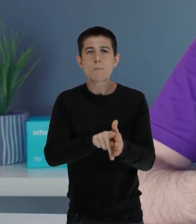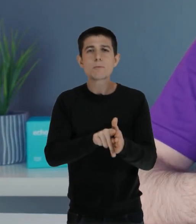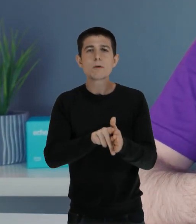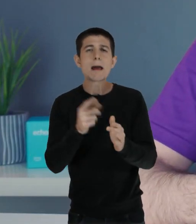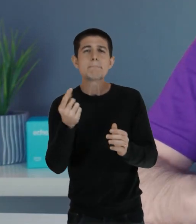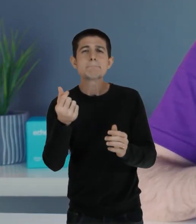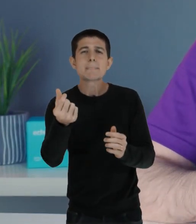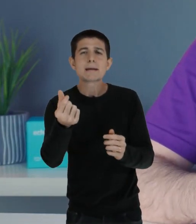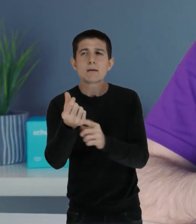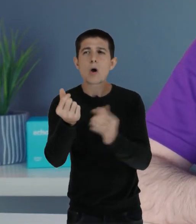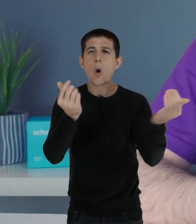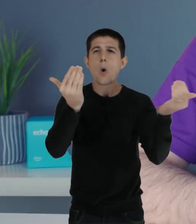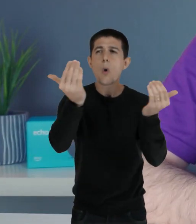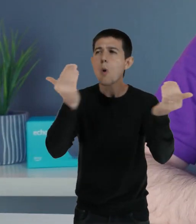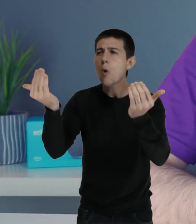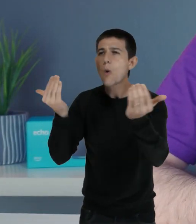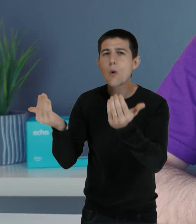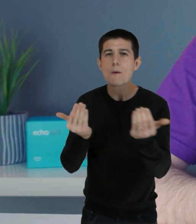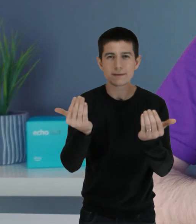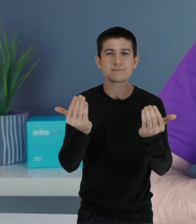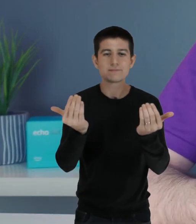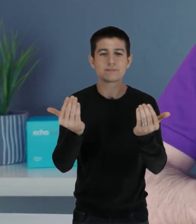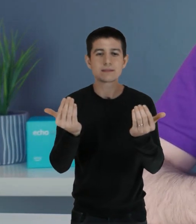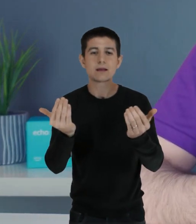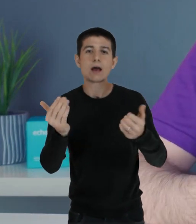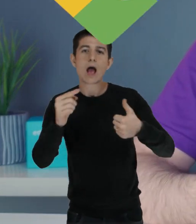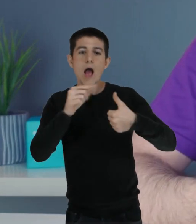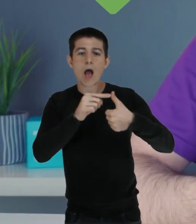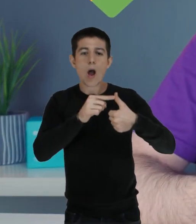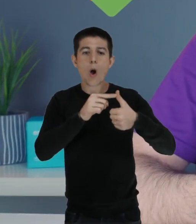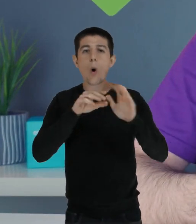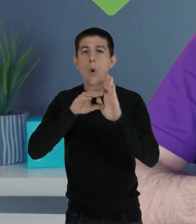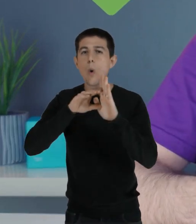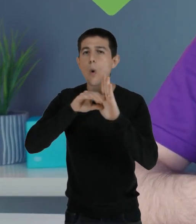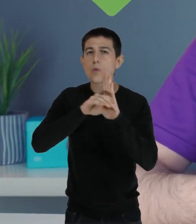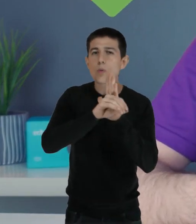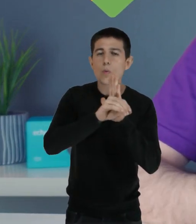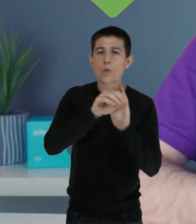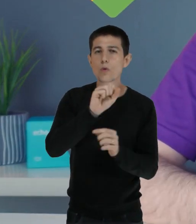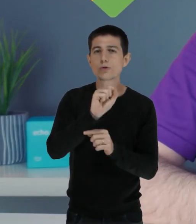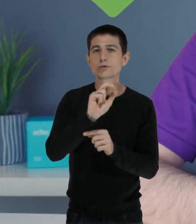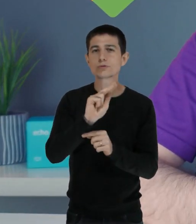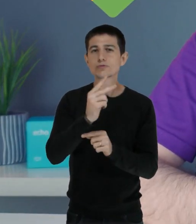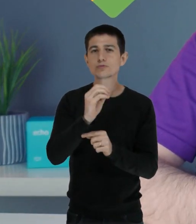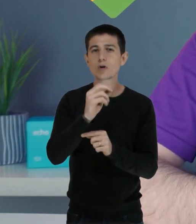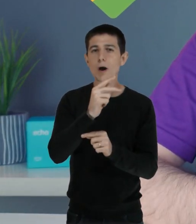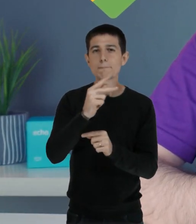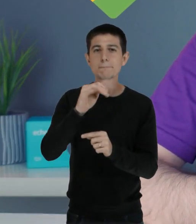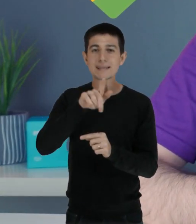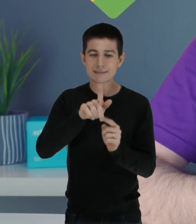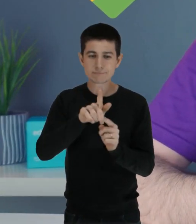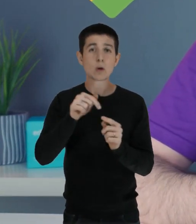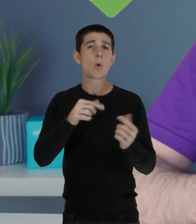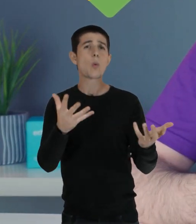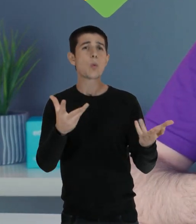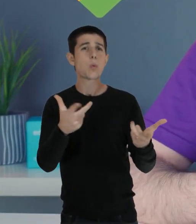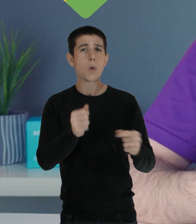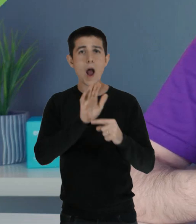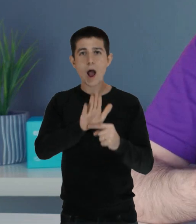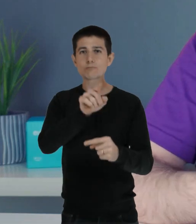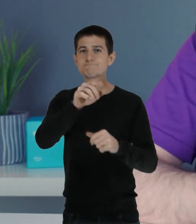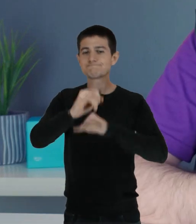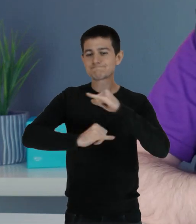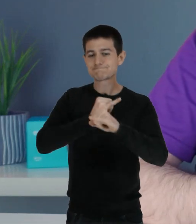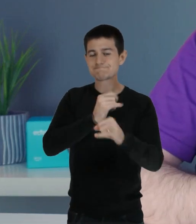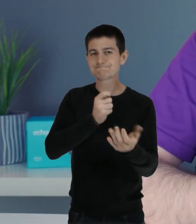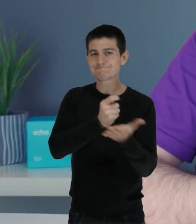de forma simples entre várias lojas online, como o Google Shopping. Eles podem ser excelentes ferramentas na hora de você fazer as